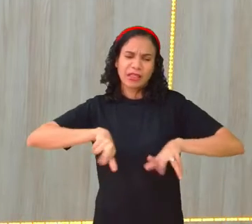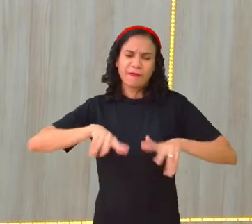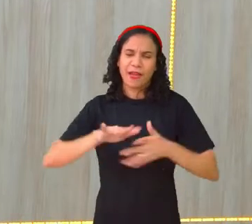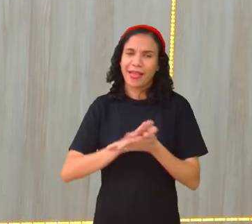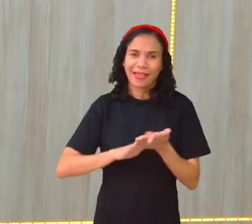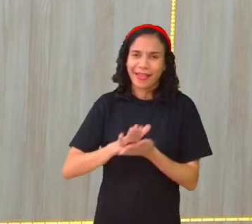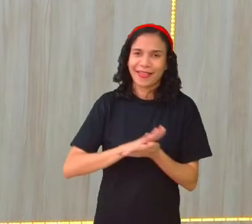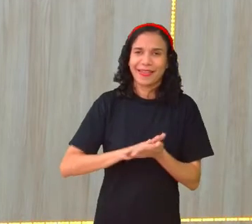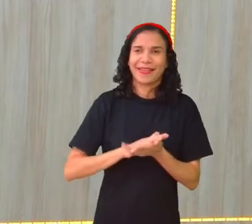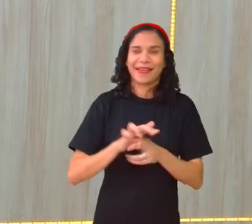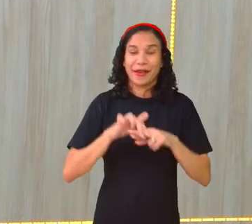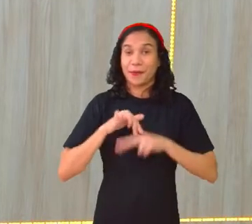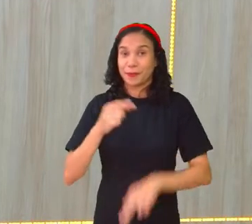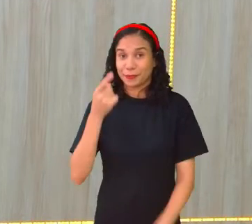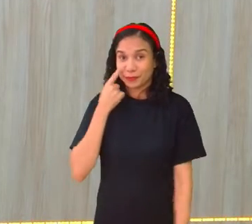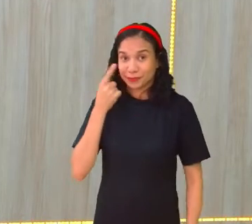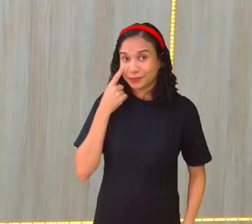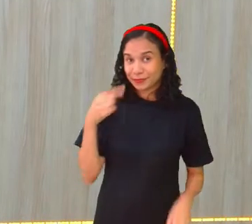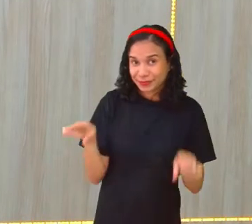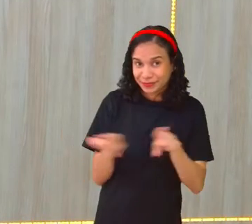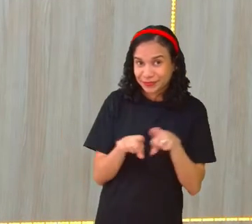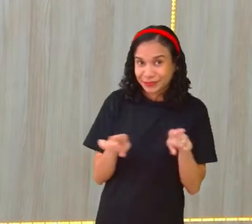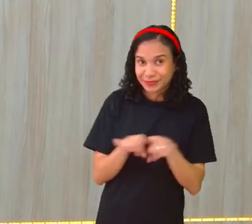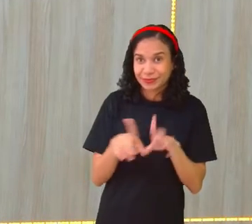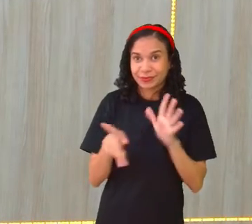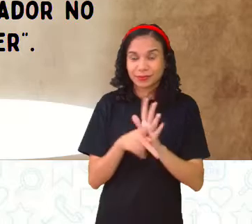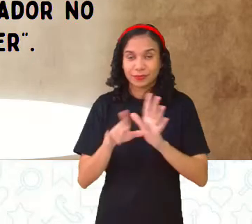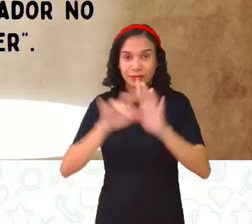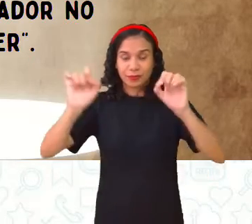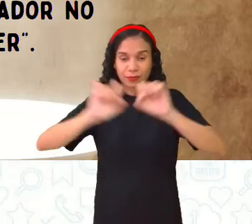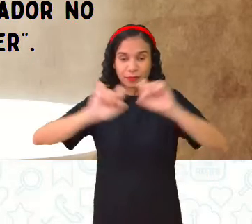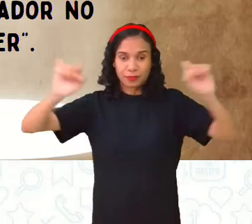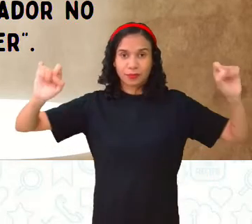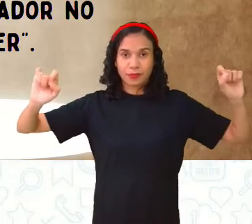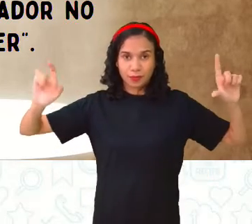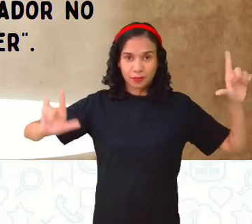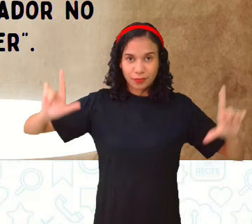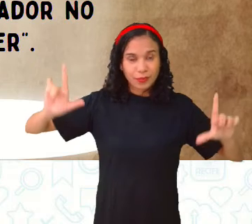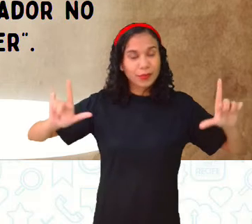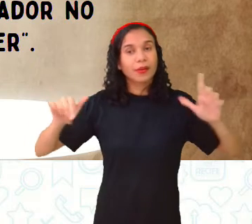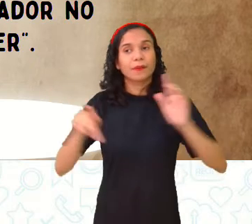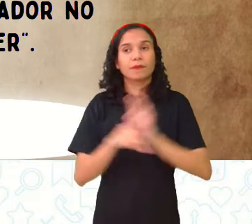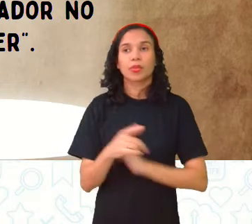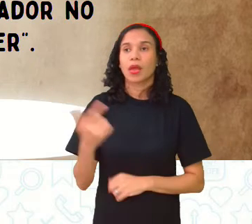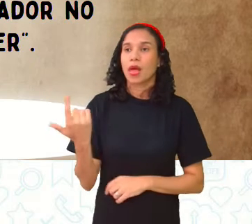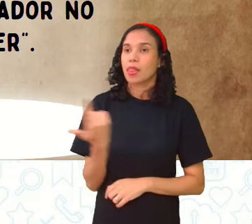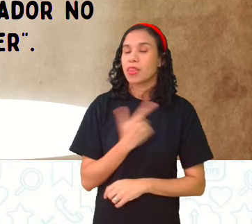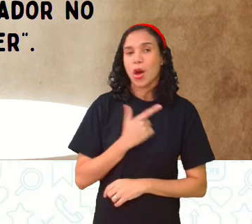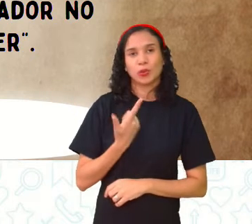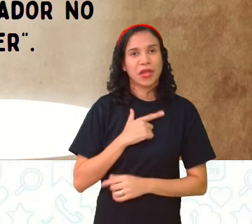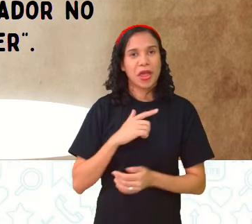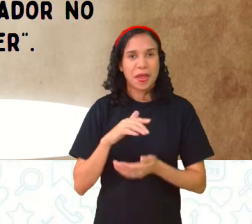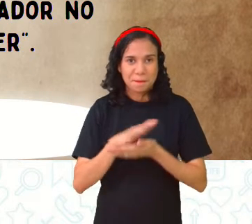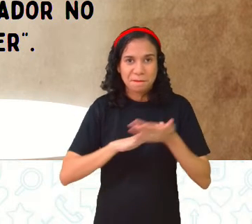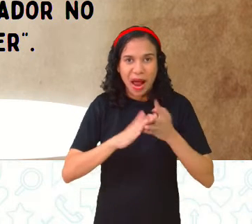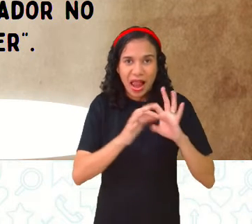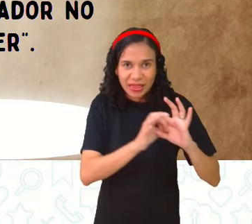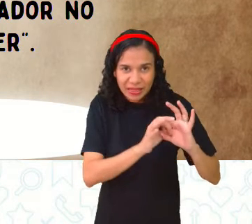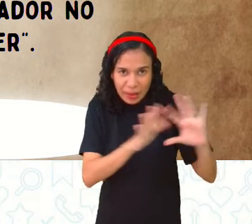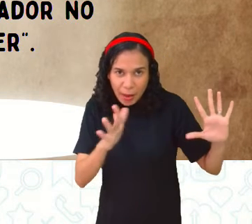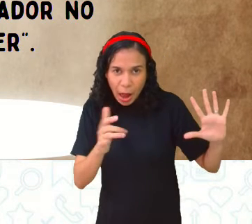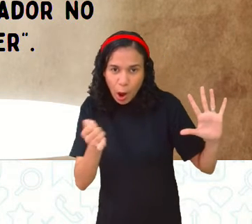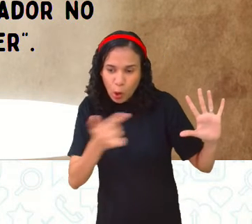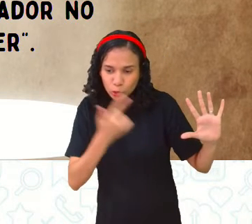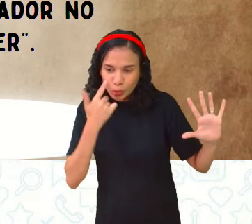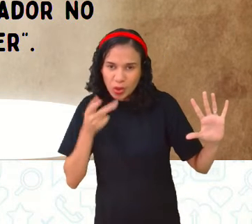diferente, não. Veja, inclusive aí tem na telinha, vejam só em tela cheia. Não existia nada mais liberal que